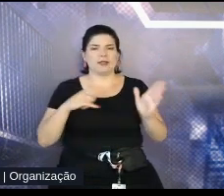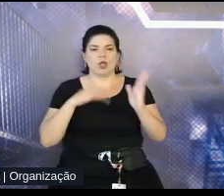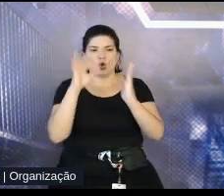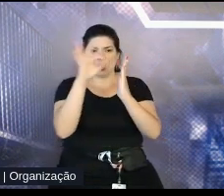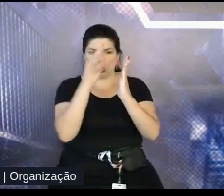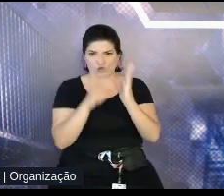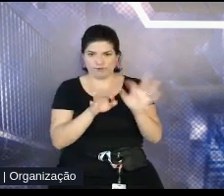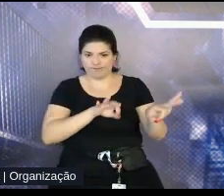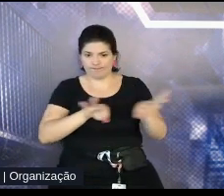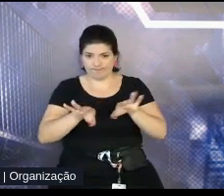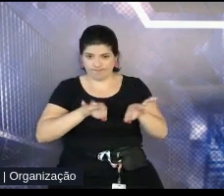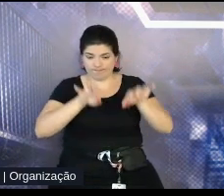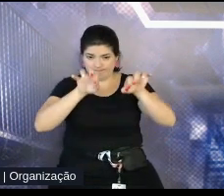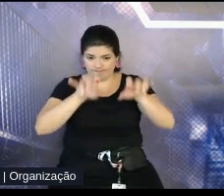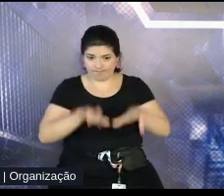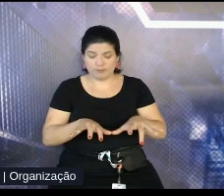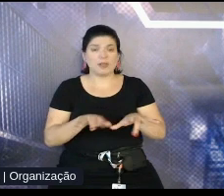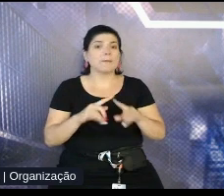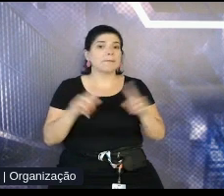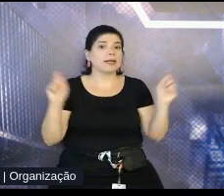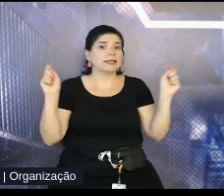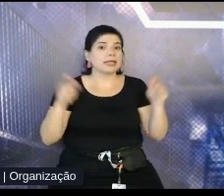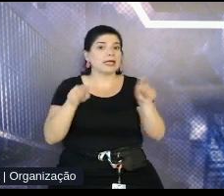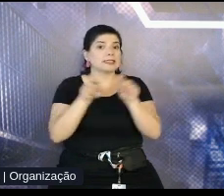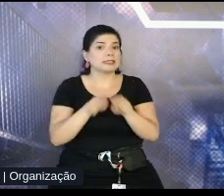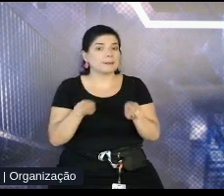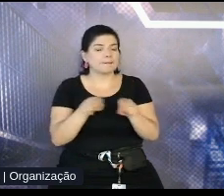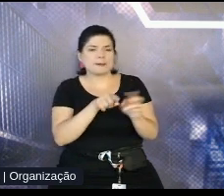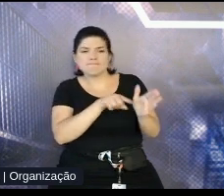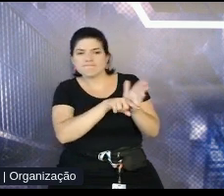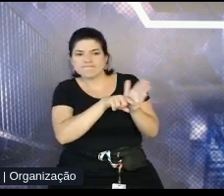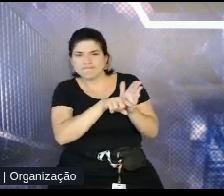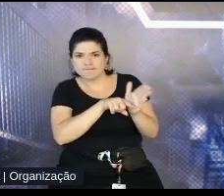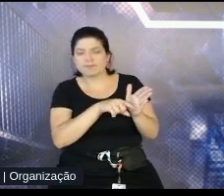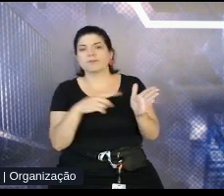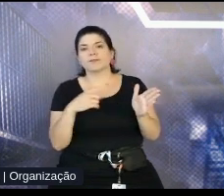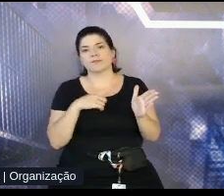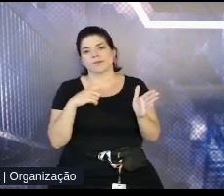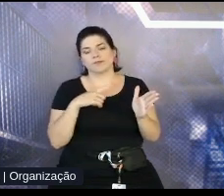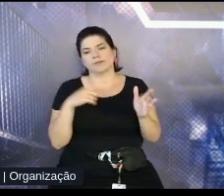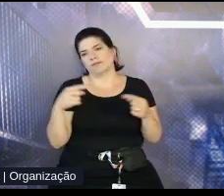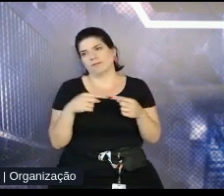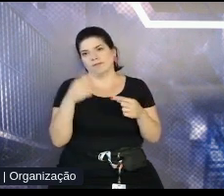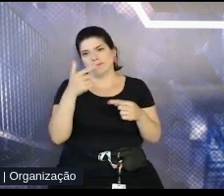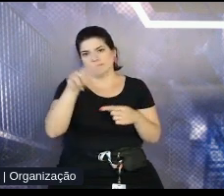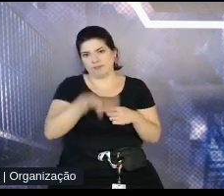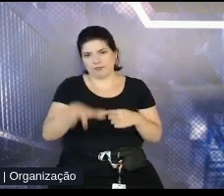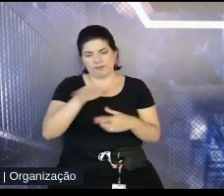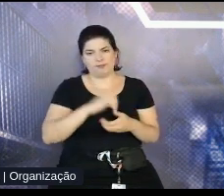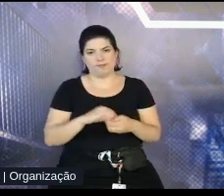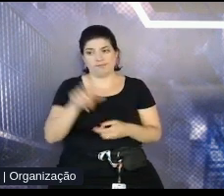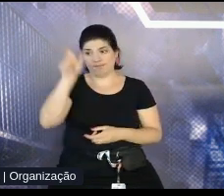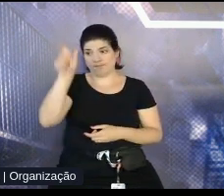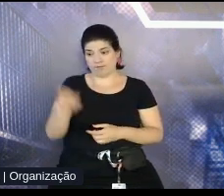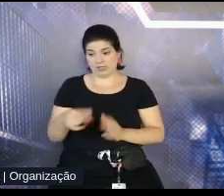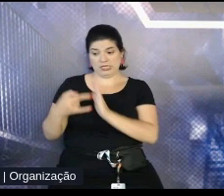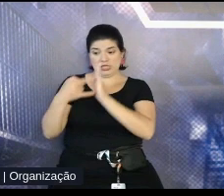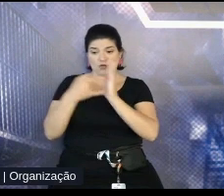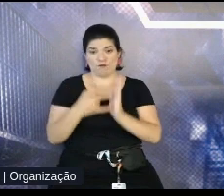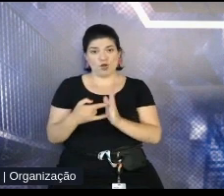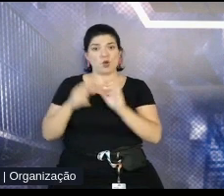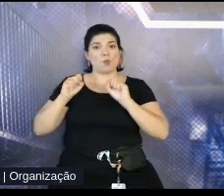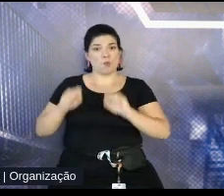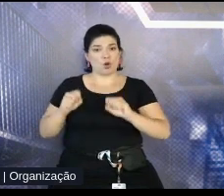a gente acredita que a gente também pode estar fazendo essa auditoria a nível de pull request. Então, o desenvolvedor ele pode dar lá, né, um